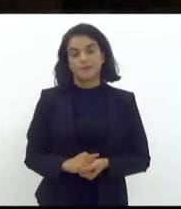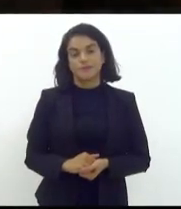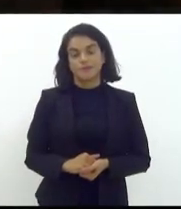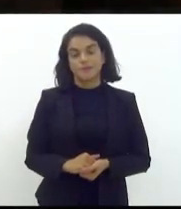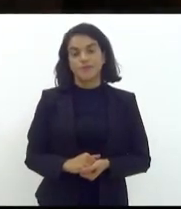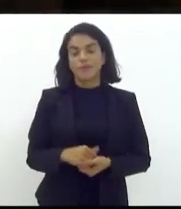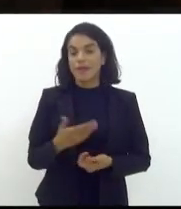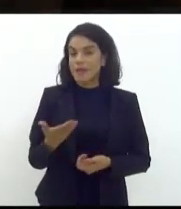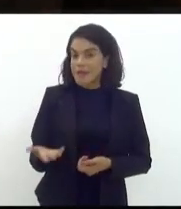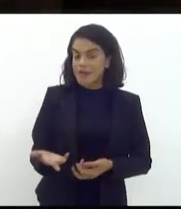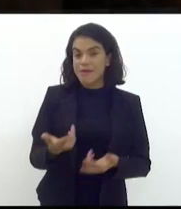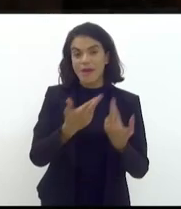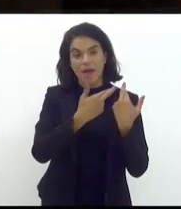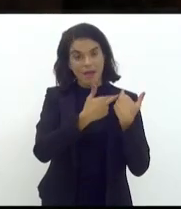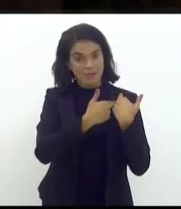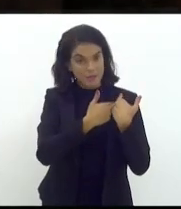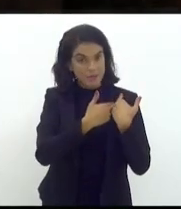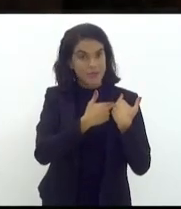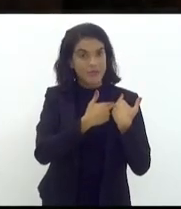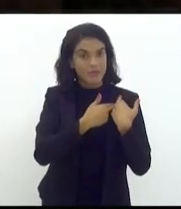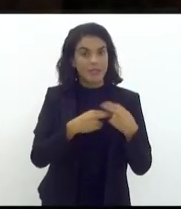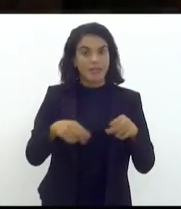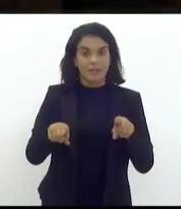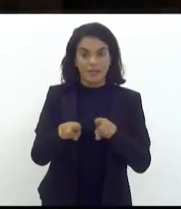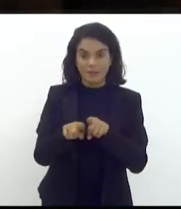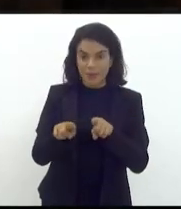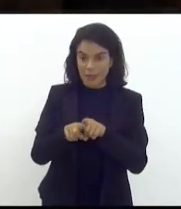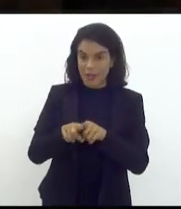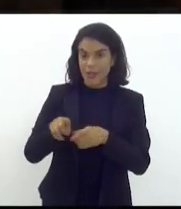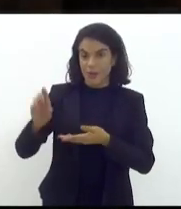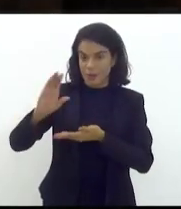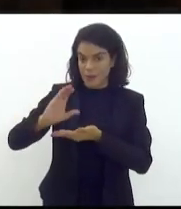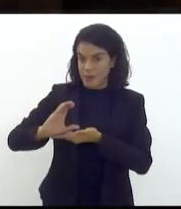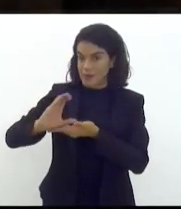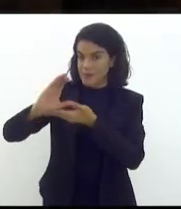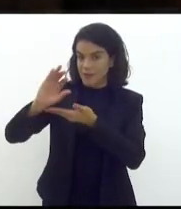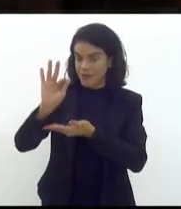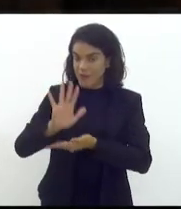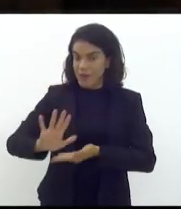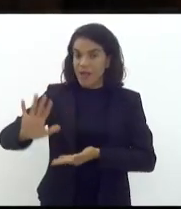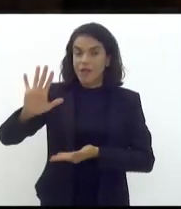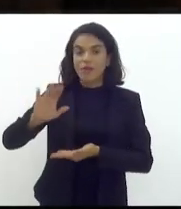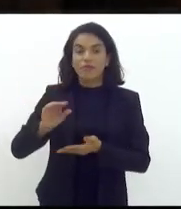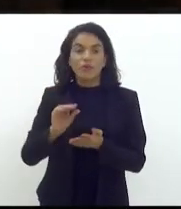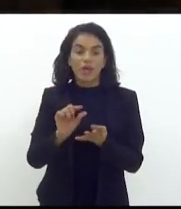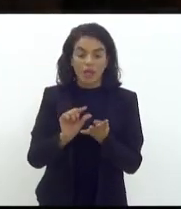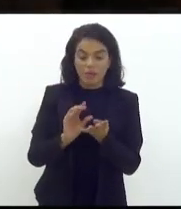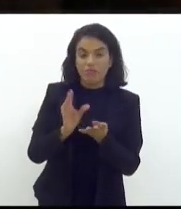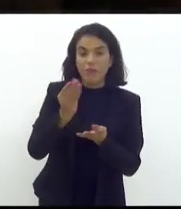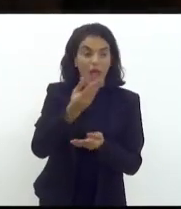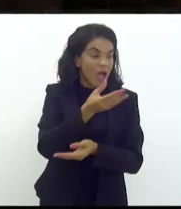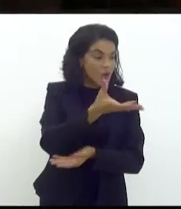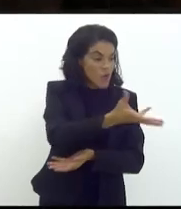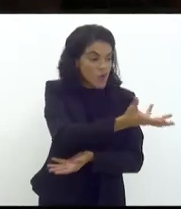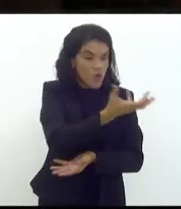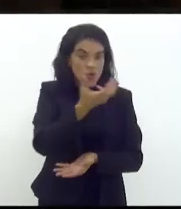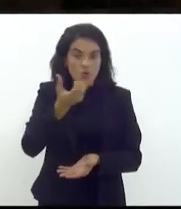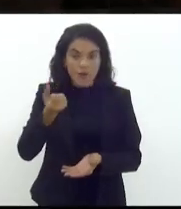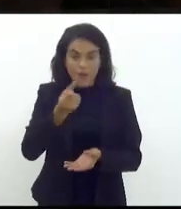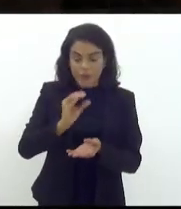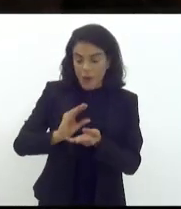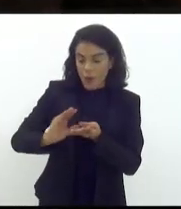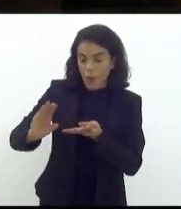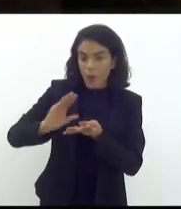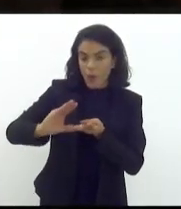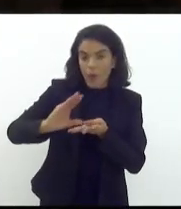e vai ser encarregado no tempo de fazer a distribuição desses recursos segundo